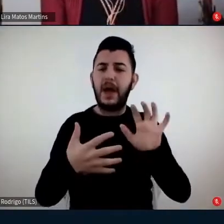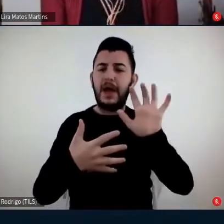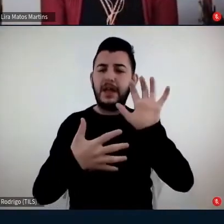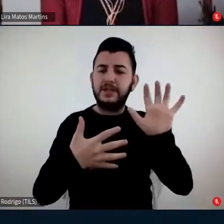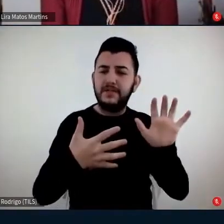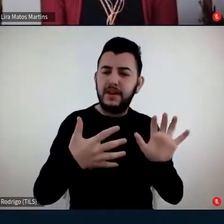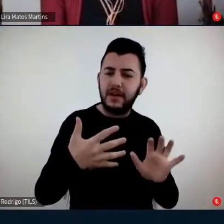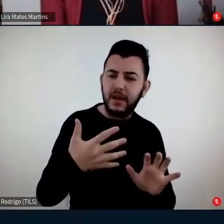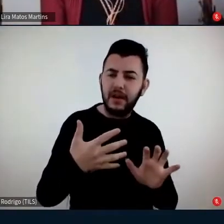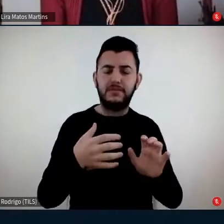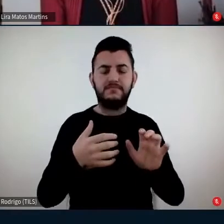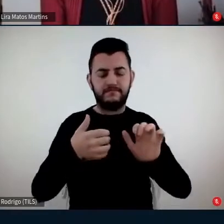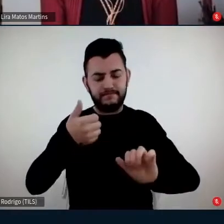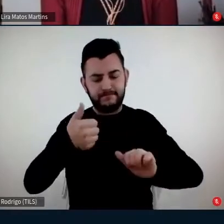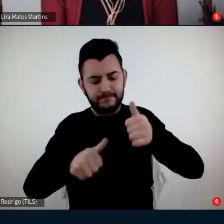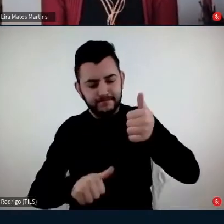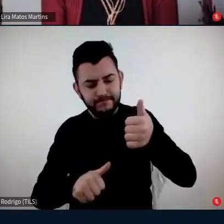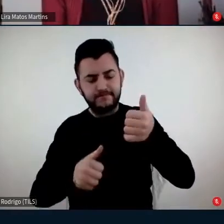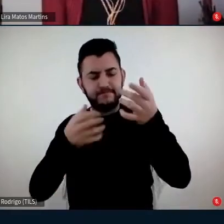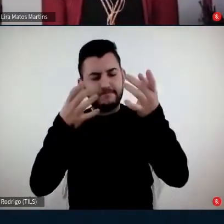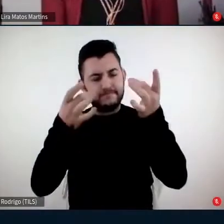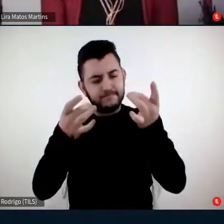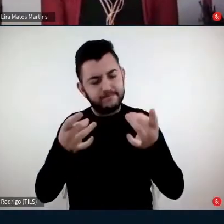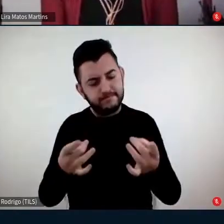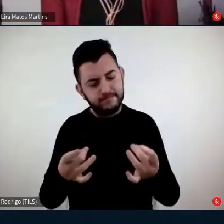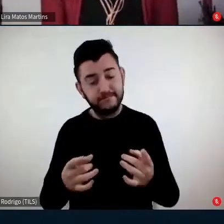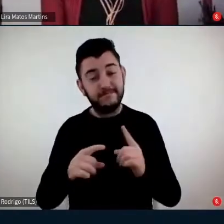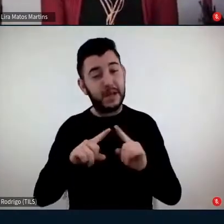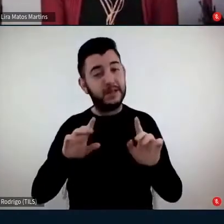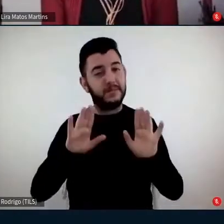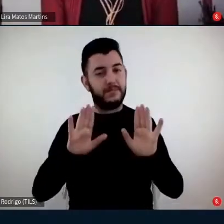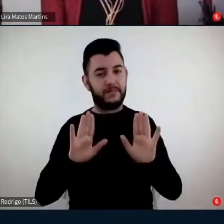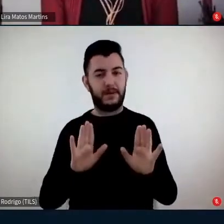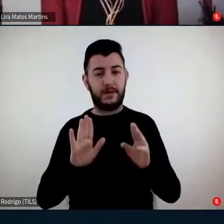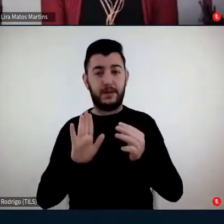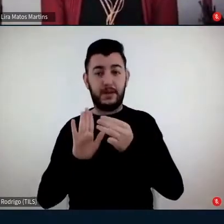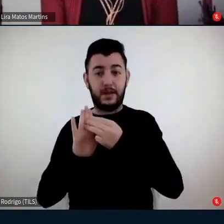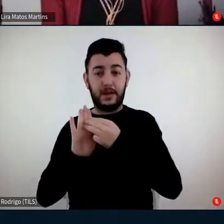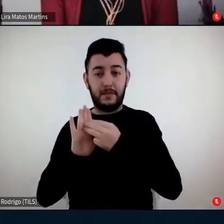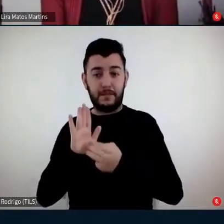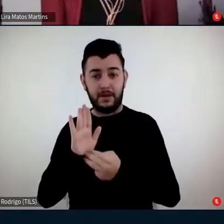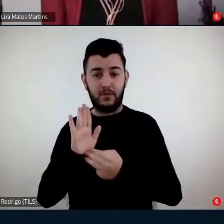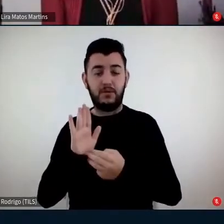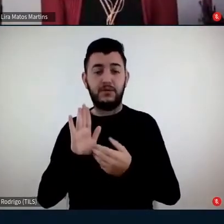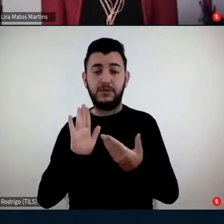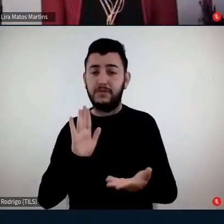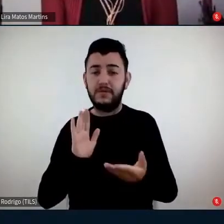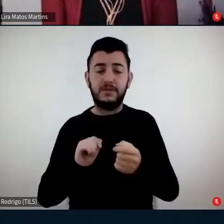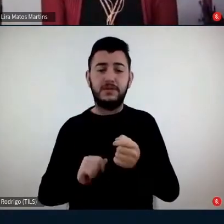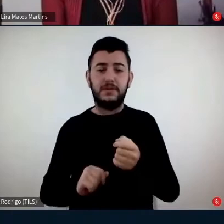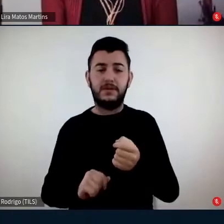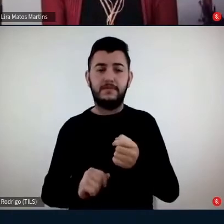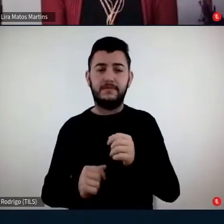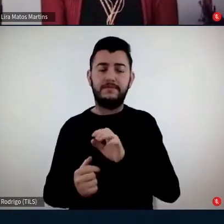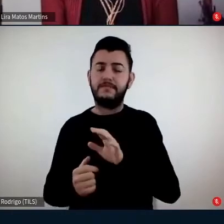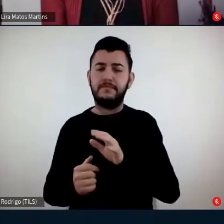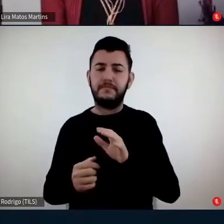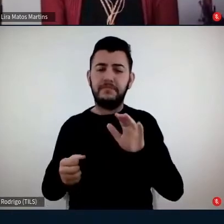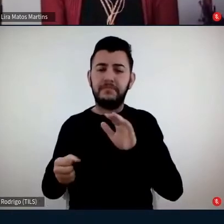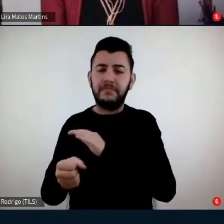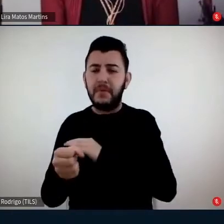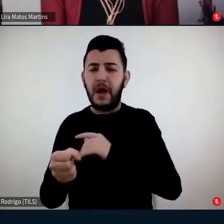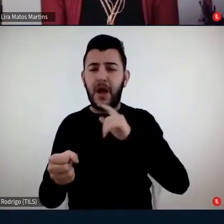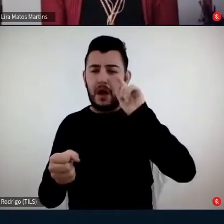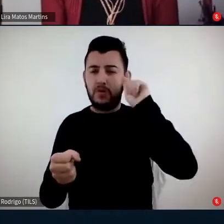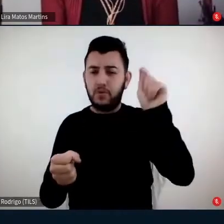mas em nenhum outro momento ali da sua metodologia você traz autores que discutem a